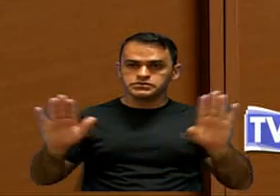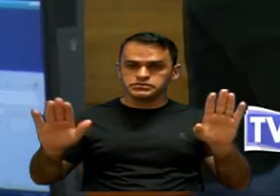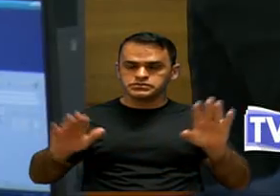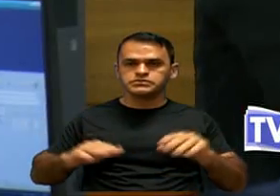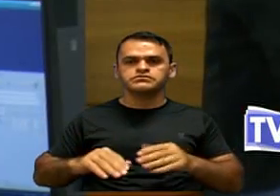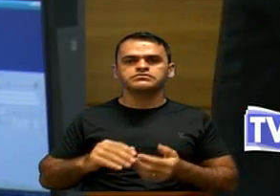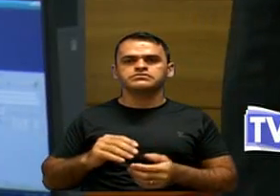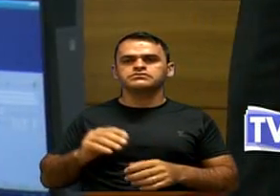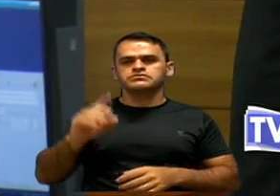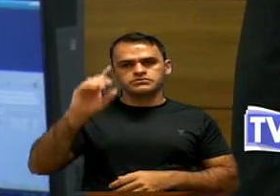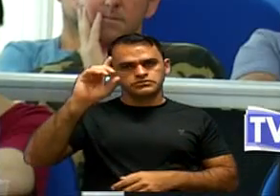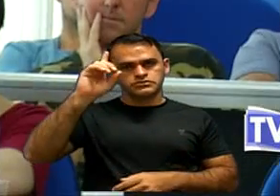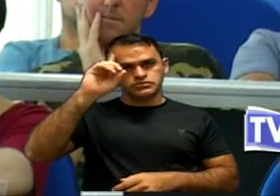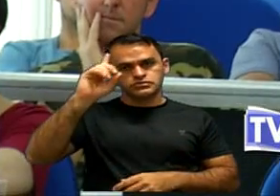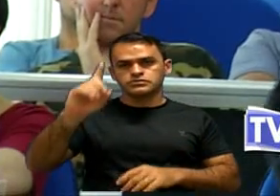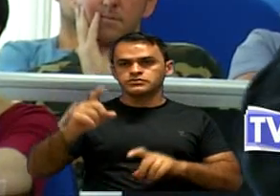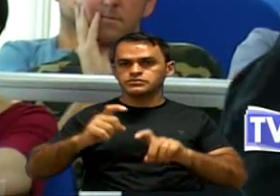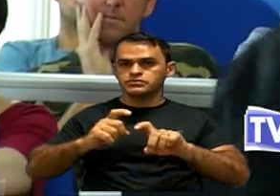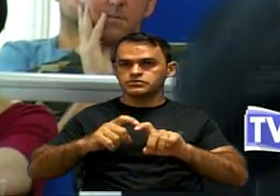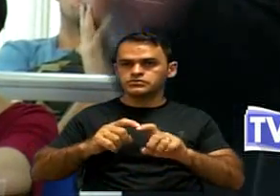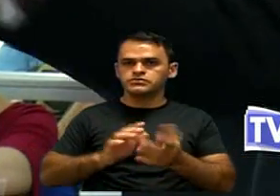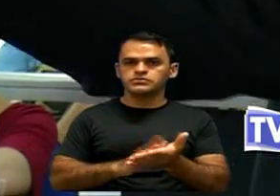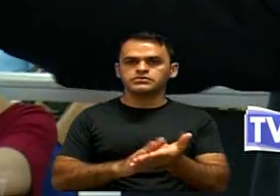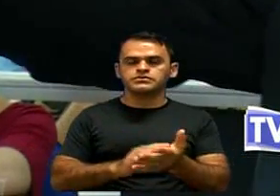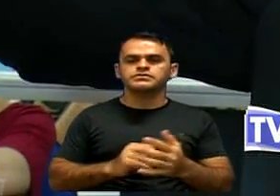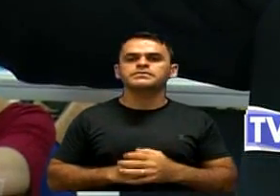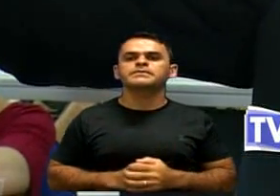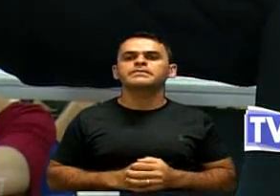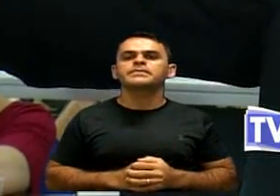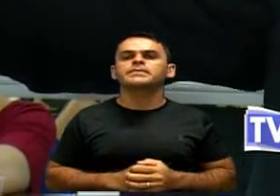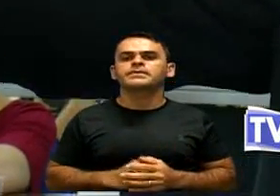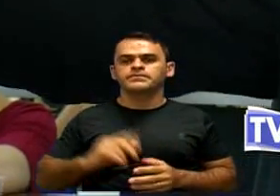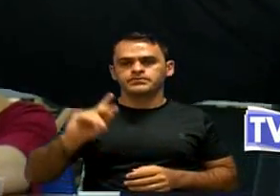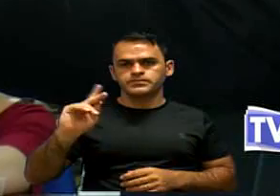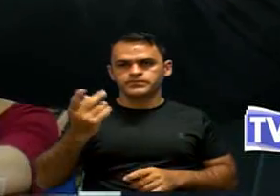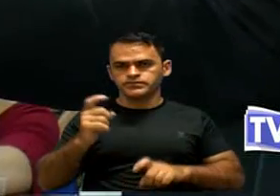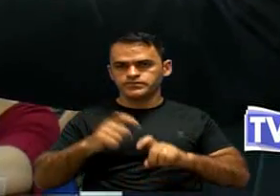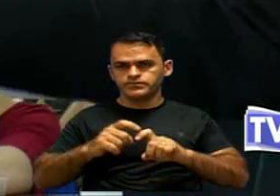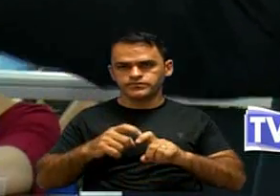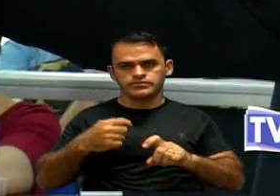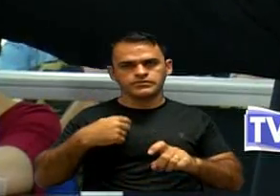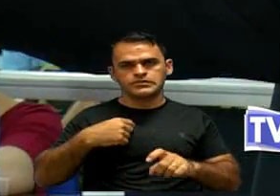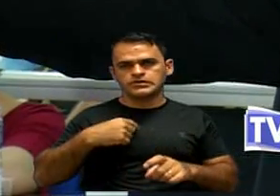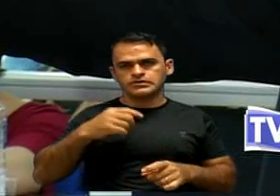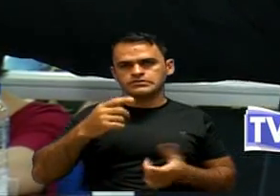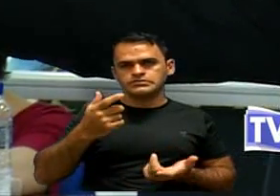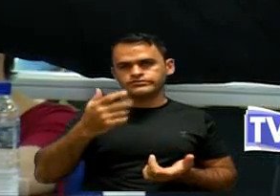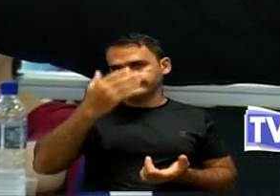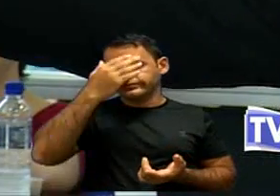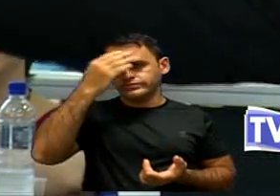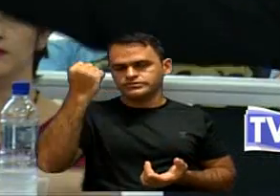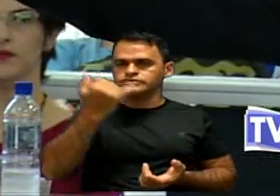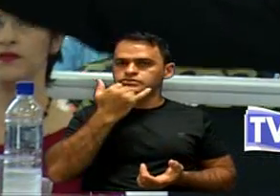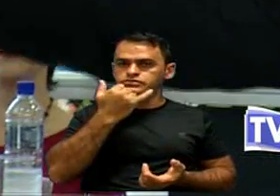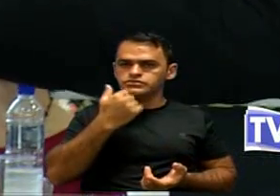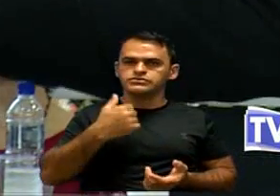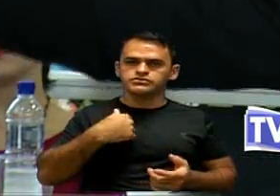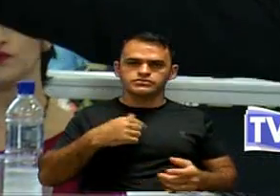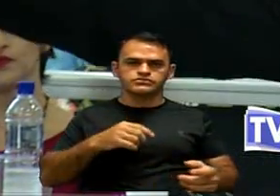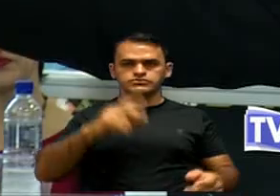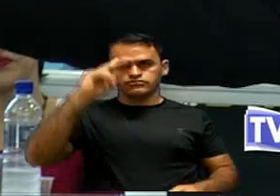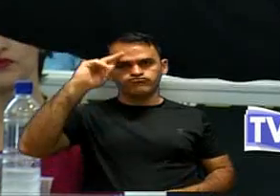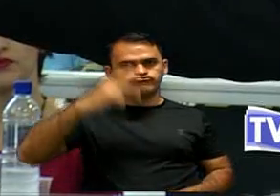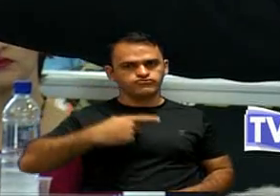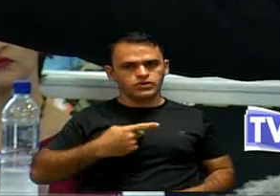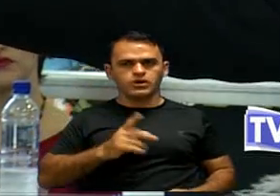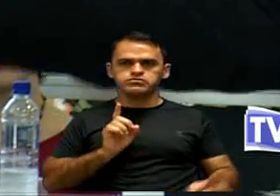Parabéns ao médico. Pode ser uma parte mesmo, só uma parte. Queria cumprimentar o doutor Hélio, também foi uma falha nossa. Já cumprimentei ele informalmente, mas para mim é uma